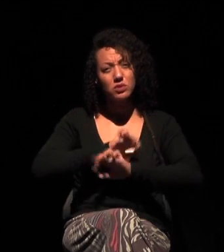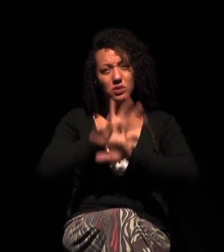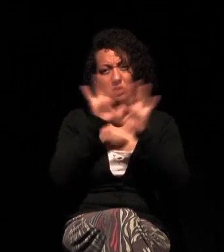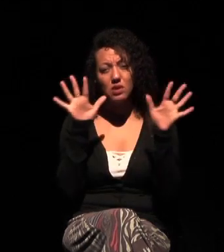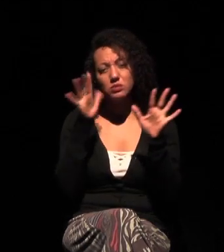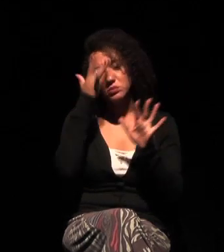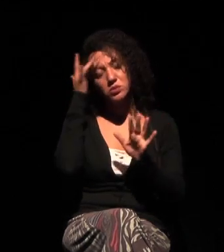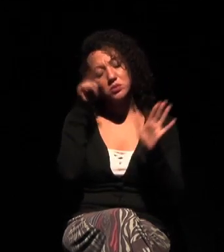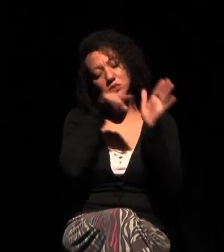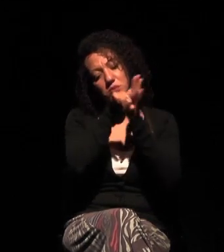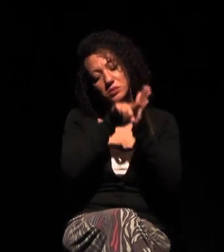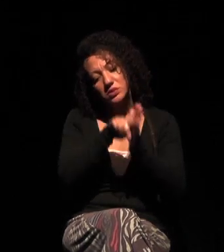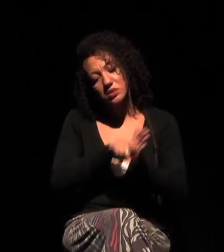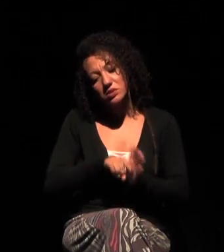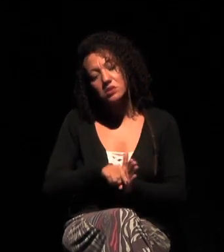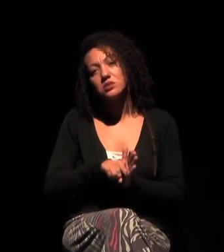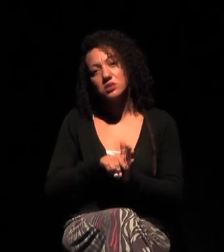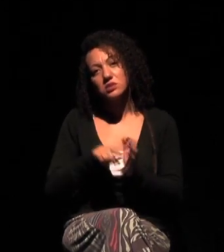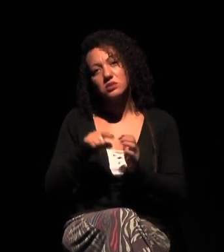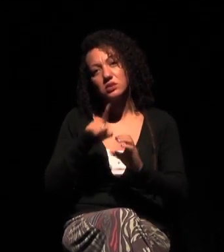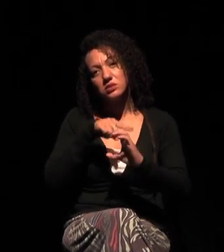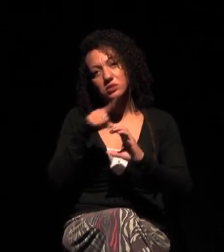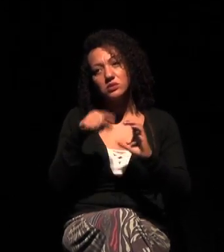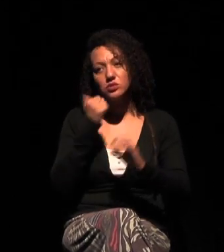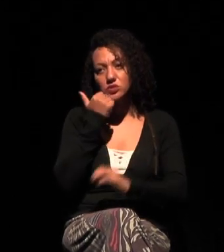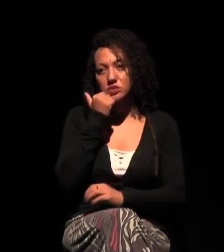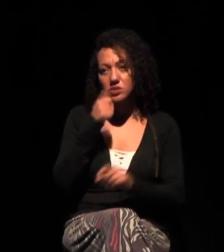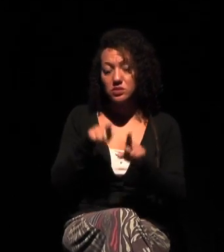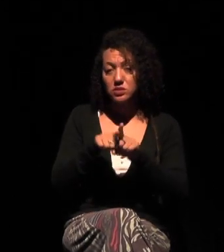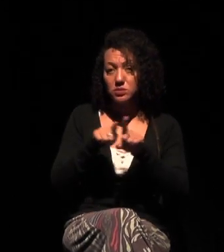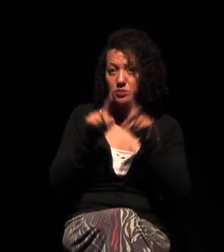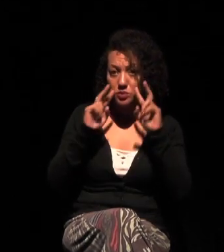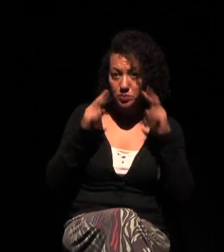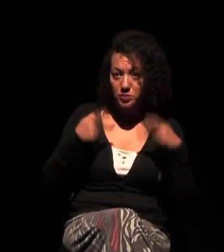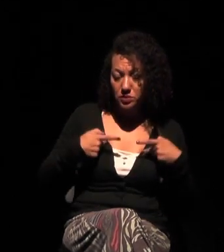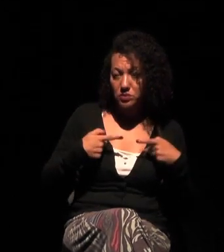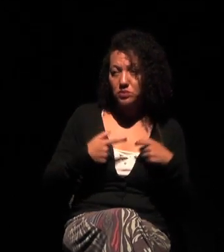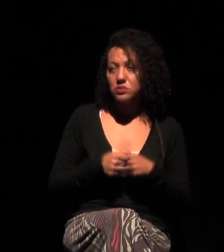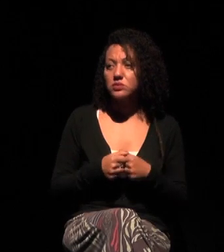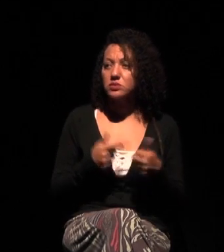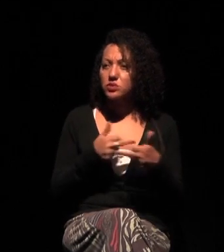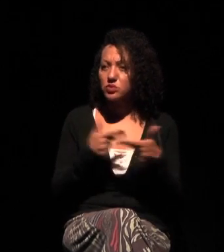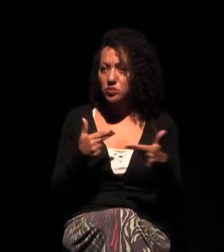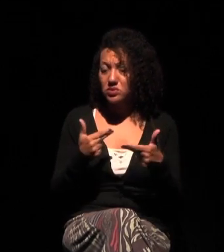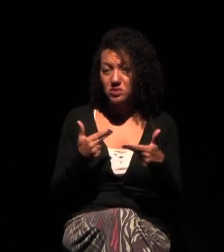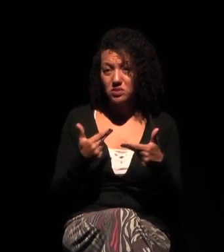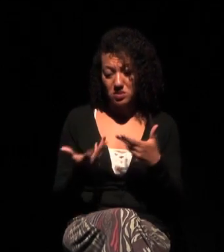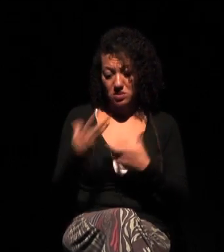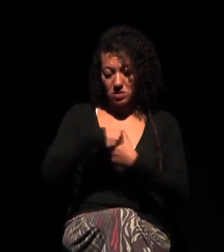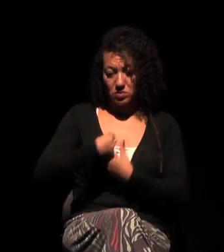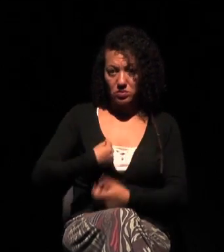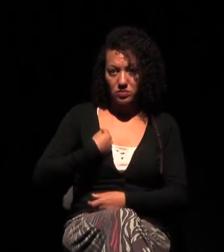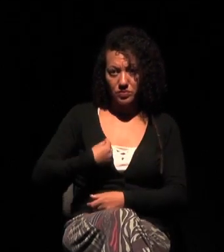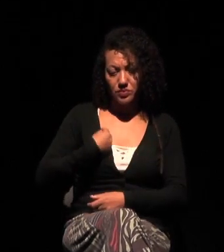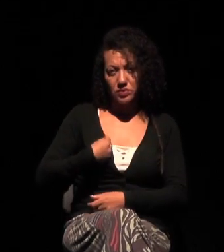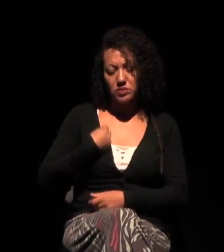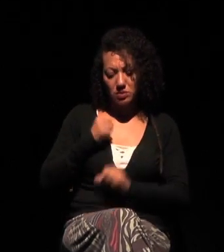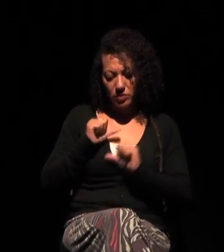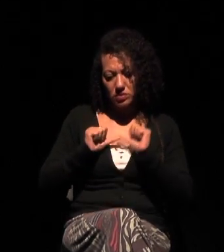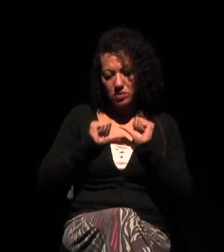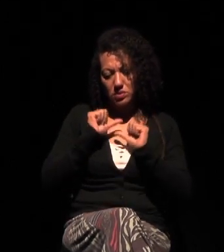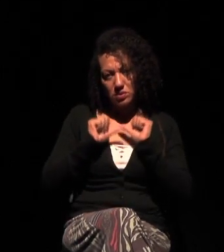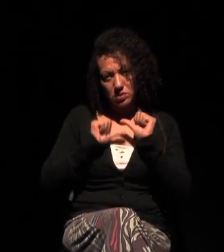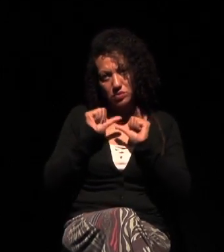especialistas não das ciências sociais e humanas apenas daquilo que entrou nas nossas vidas que nos vai transformando